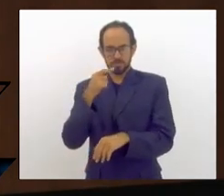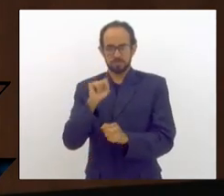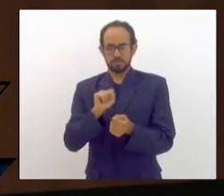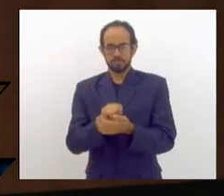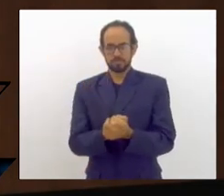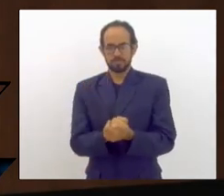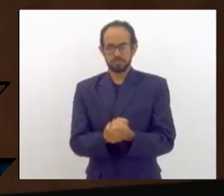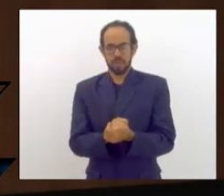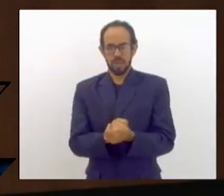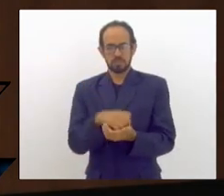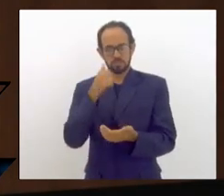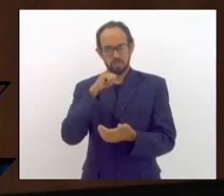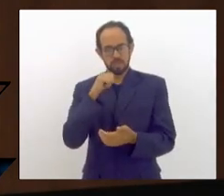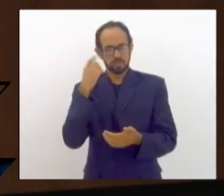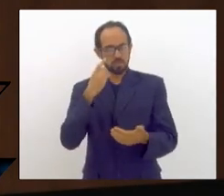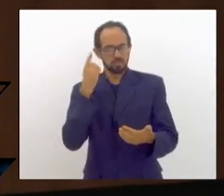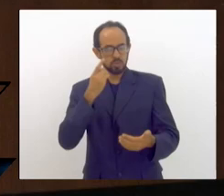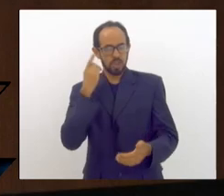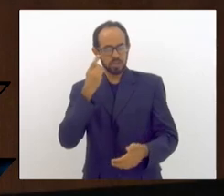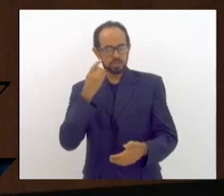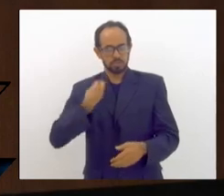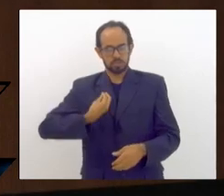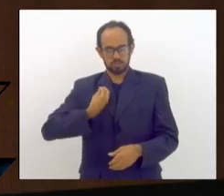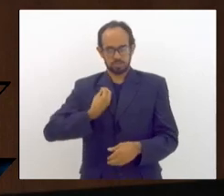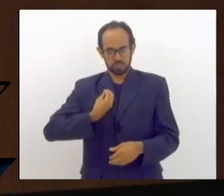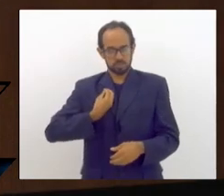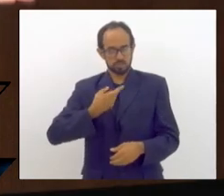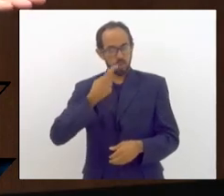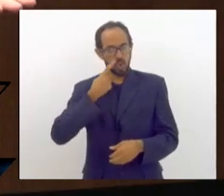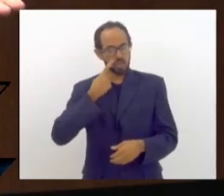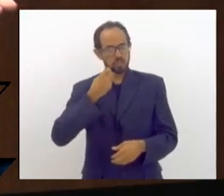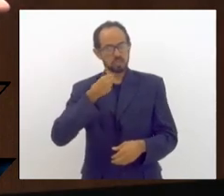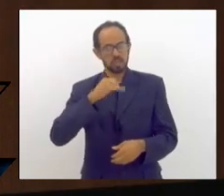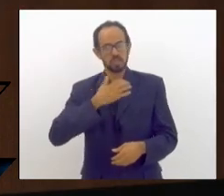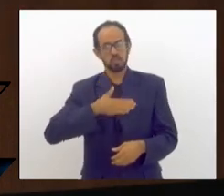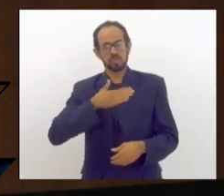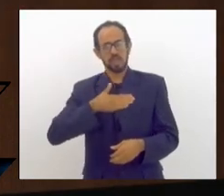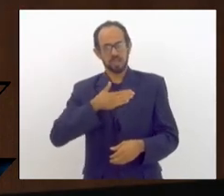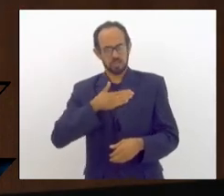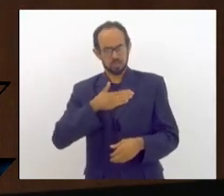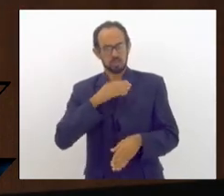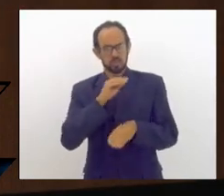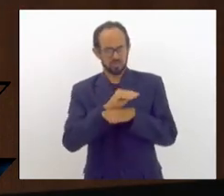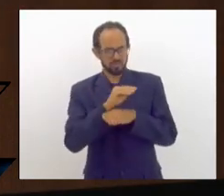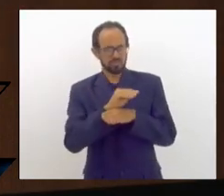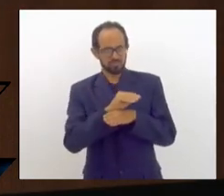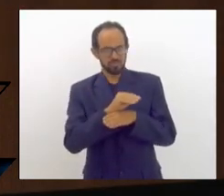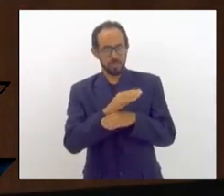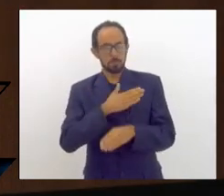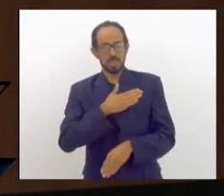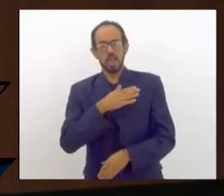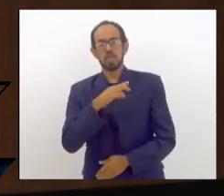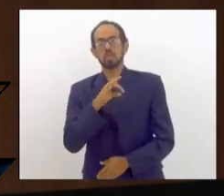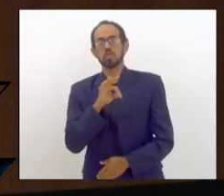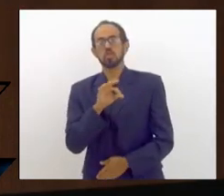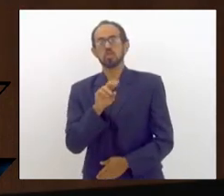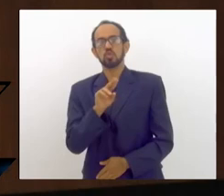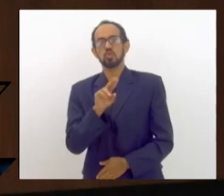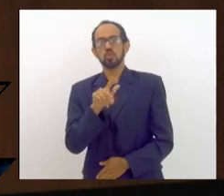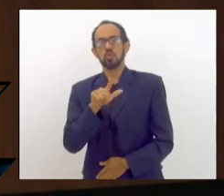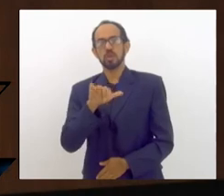se encontram presentes, se elas gostariam de ser tratadas dessa forma. Minha